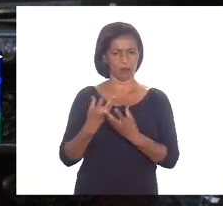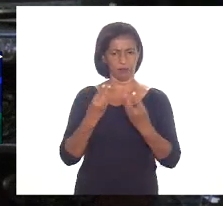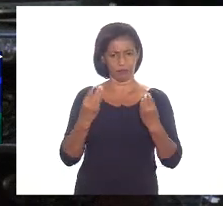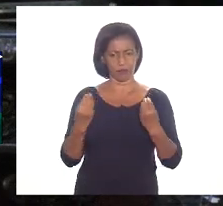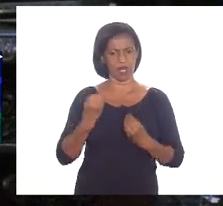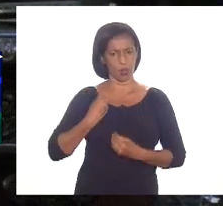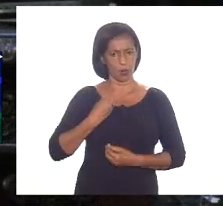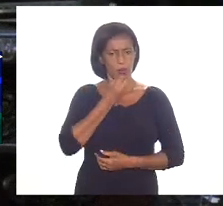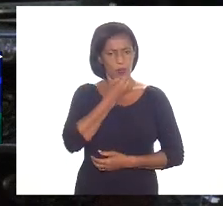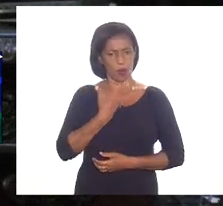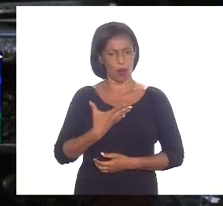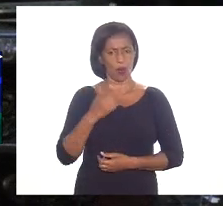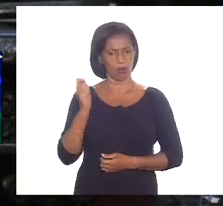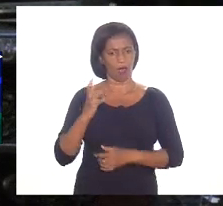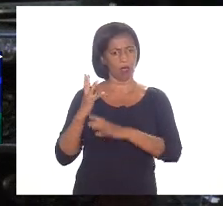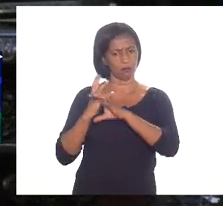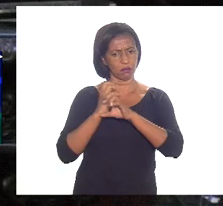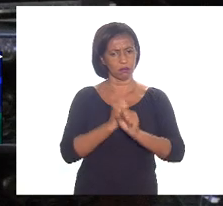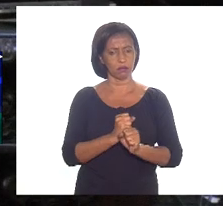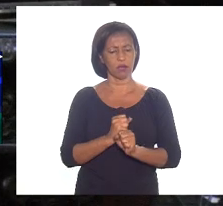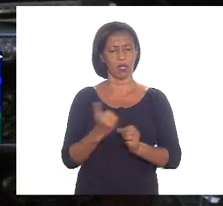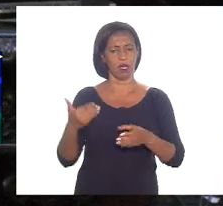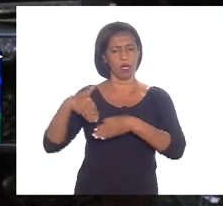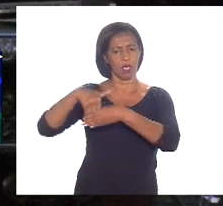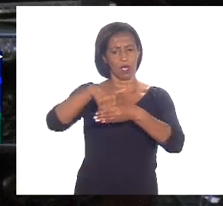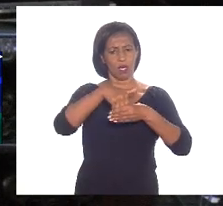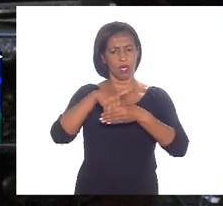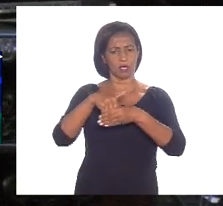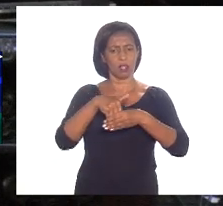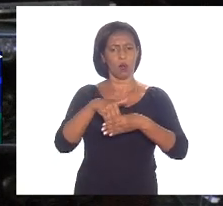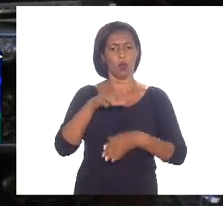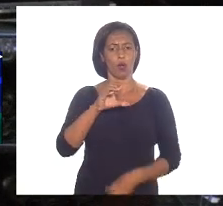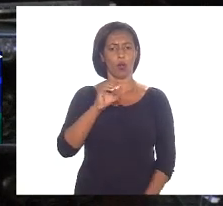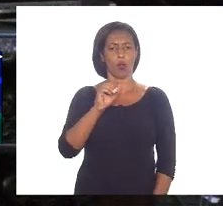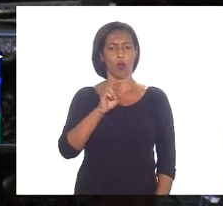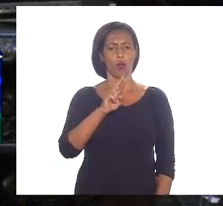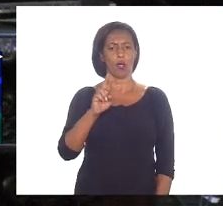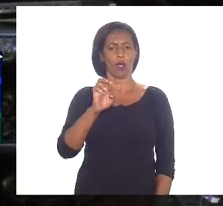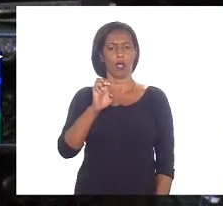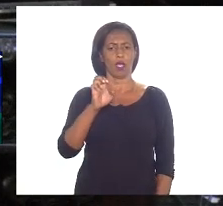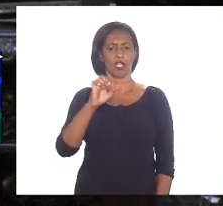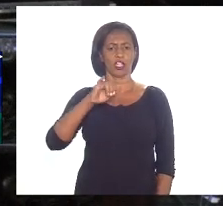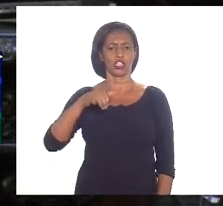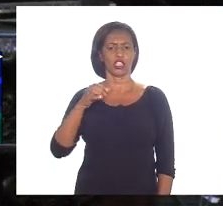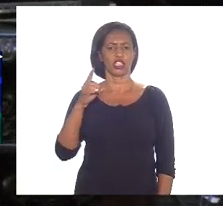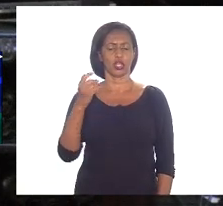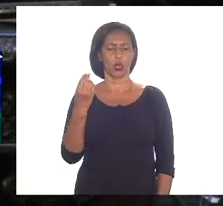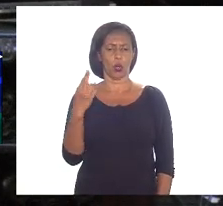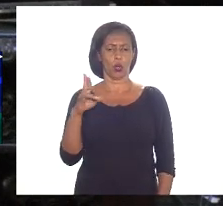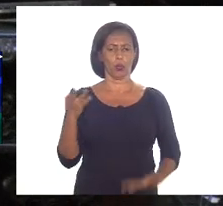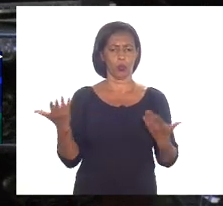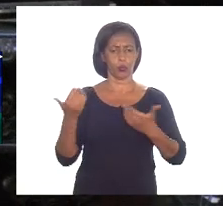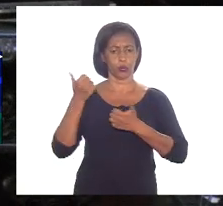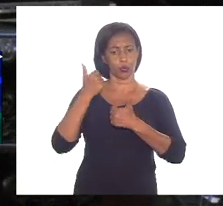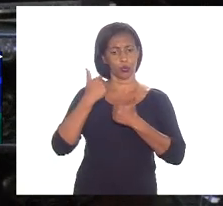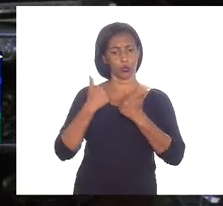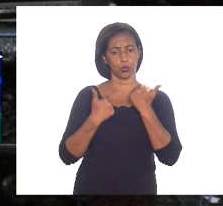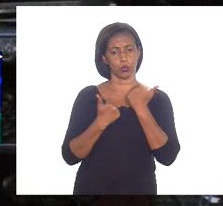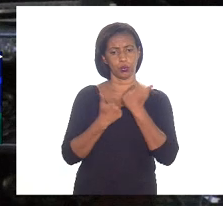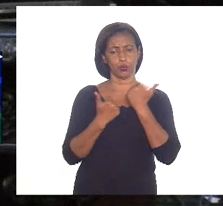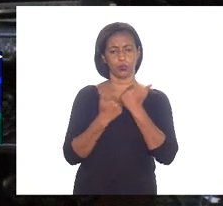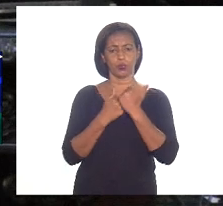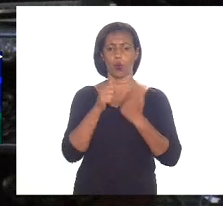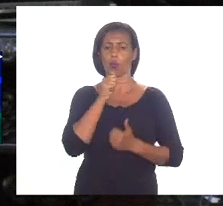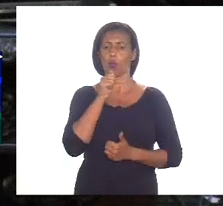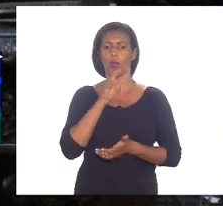que temos um número legal então vamos iniciar o procedimento da eleição para o cargo de Correr 2 O que coisa do outro estilo e não